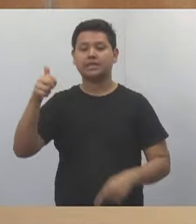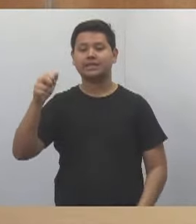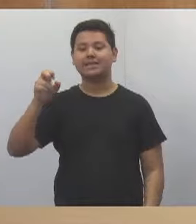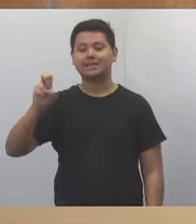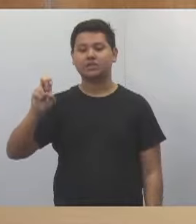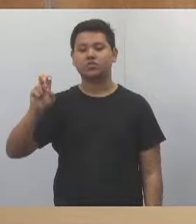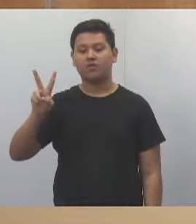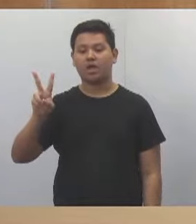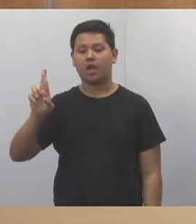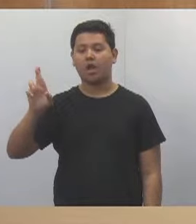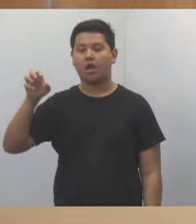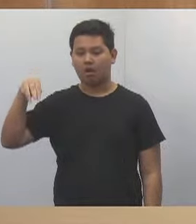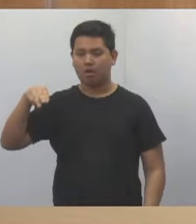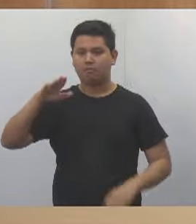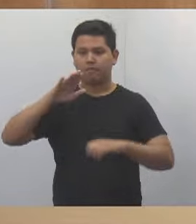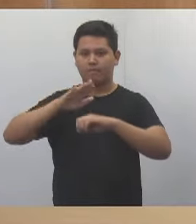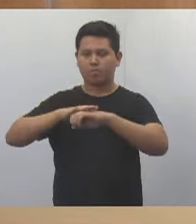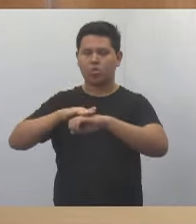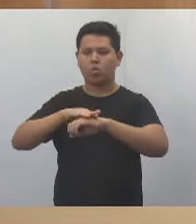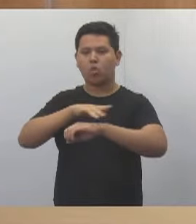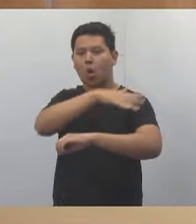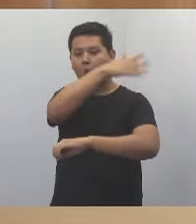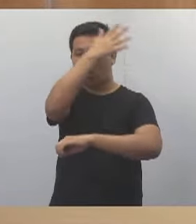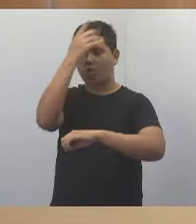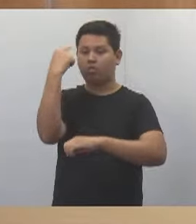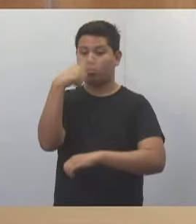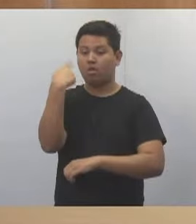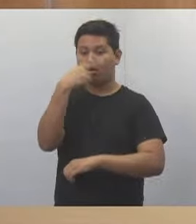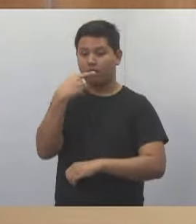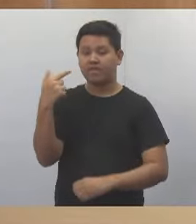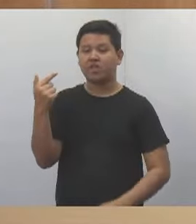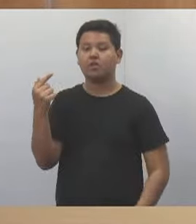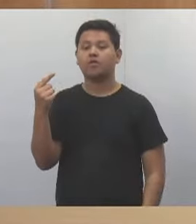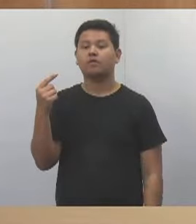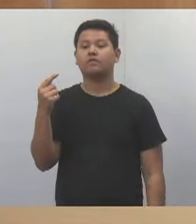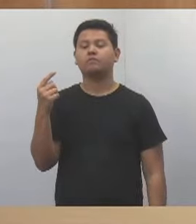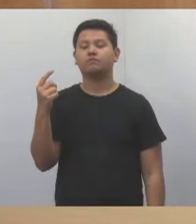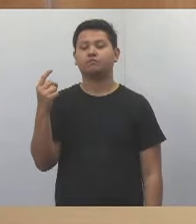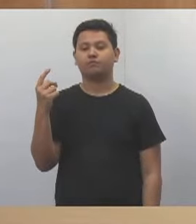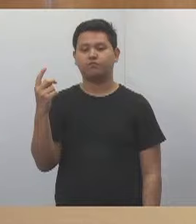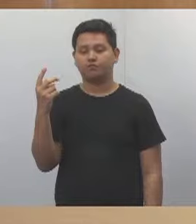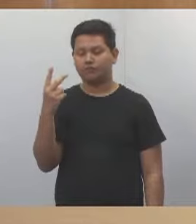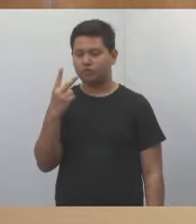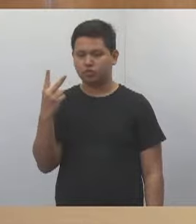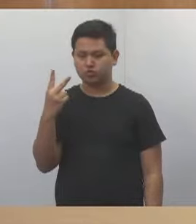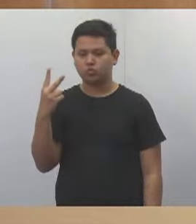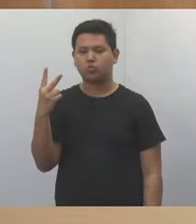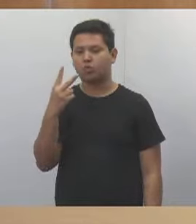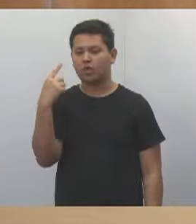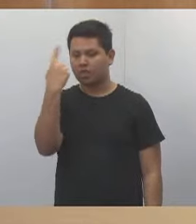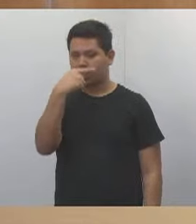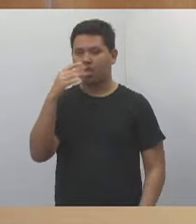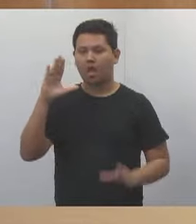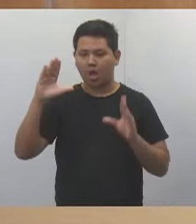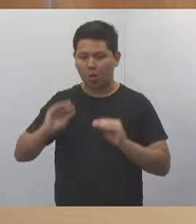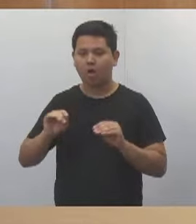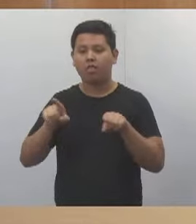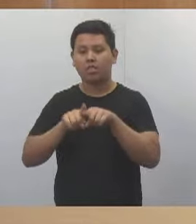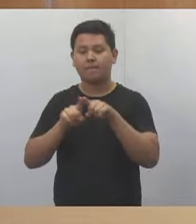infração cometida durante o período vespertino das 19 às 22 horas e multa de 20